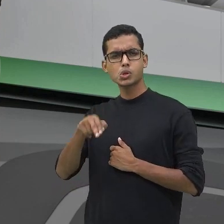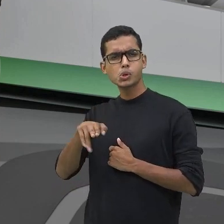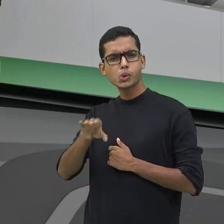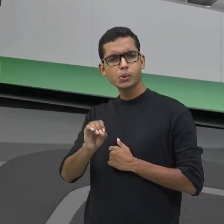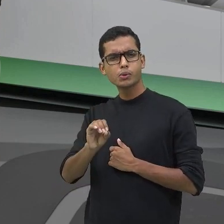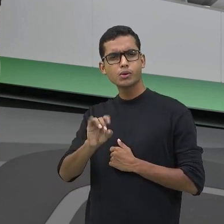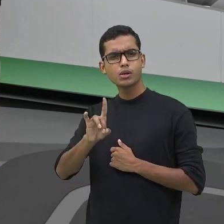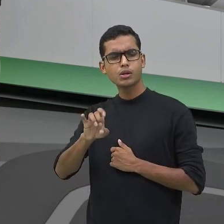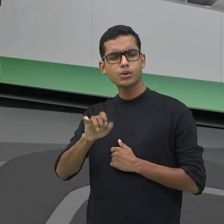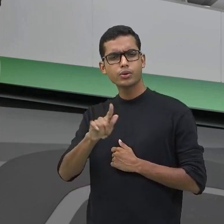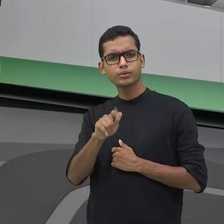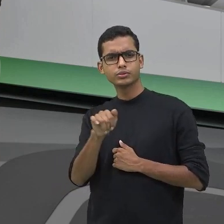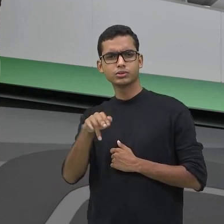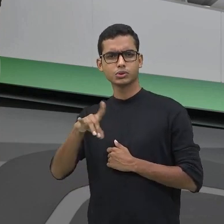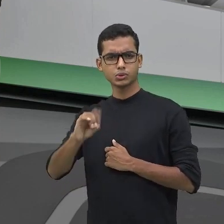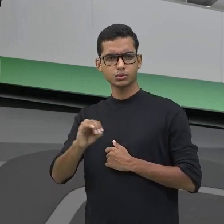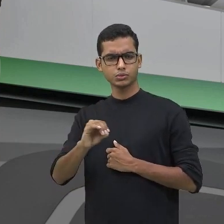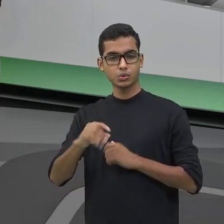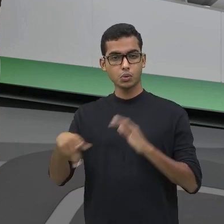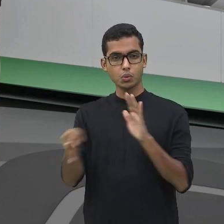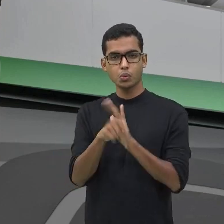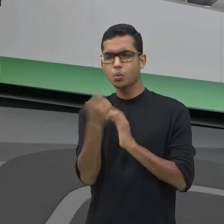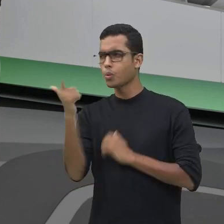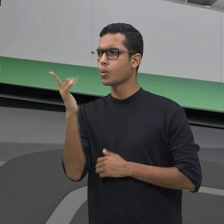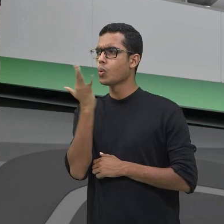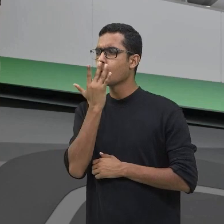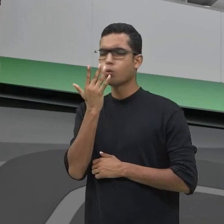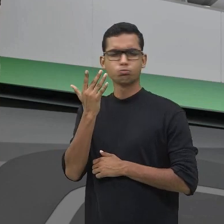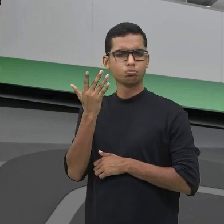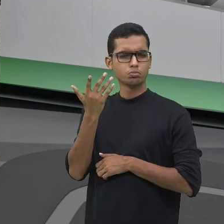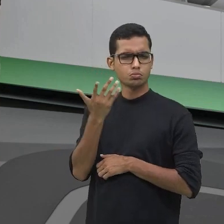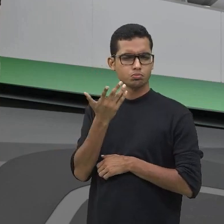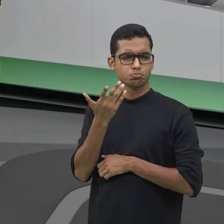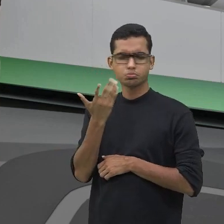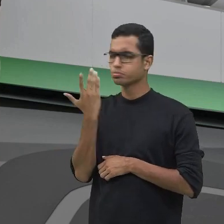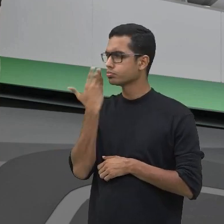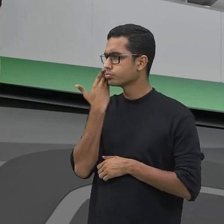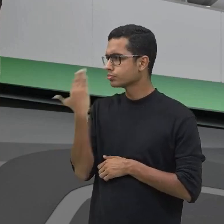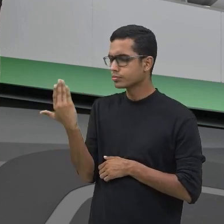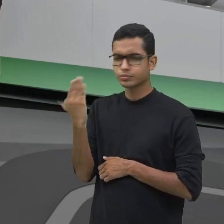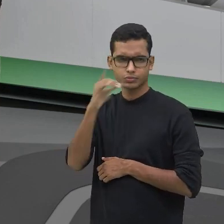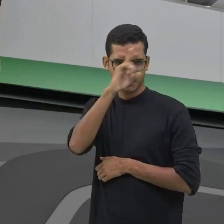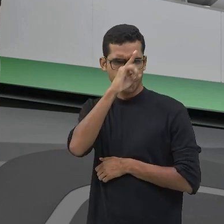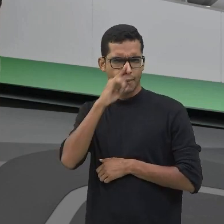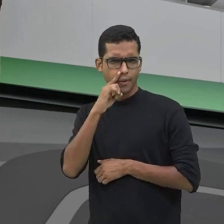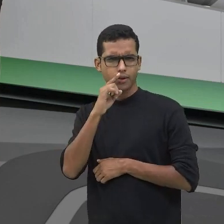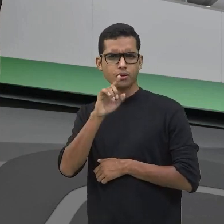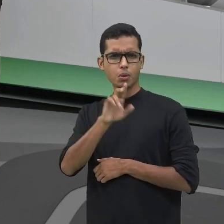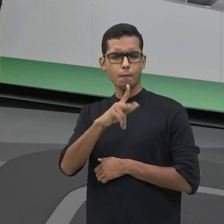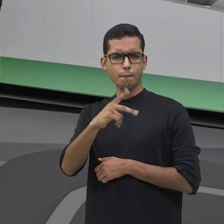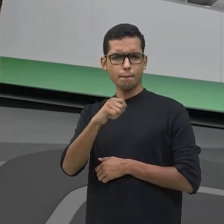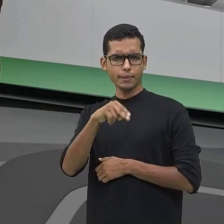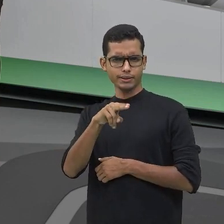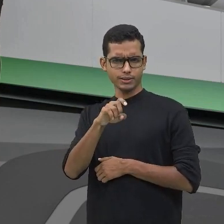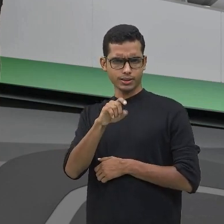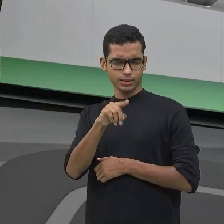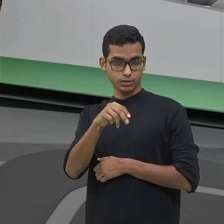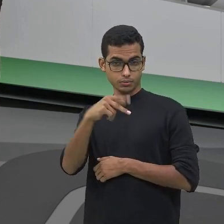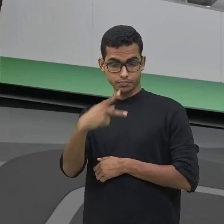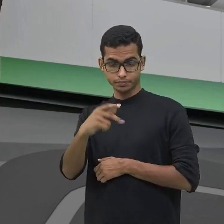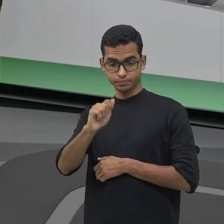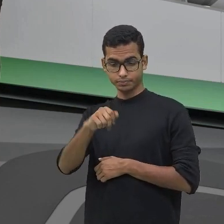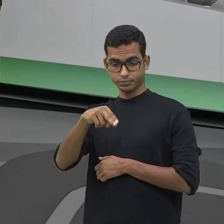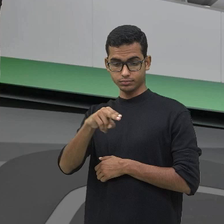outro órgão aí. Esse aqui é o pâncreas, gente, ó. Esse aqui é o pâncreas, que está bem coladinho